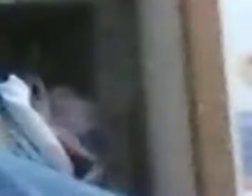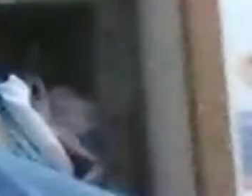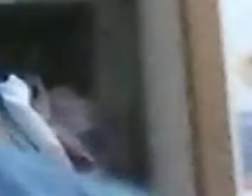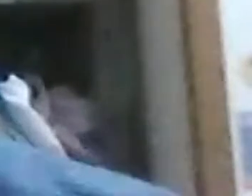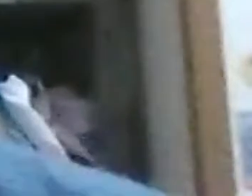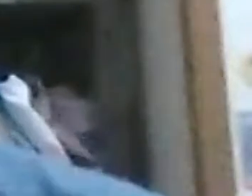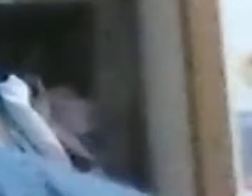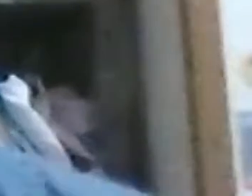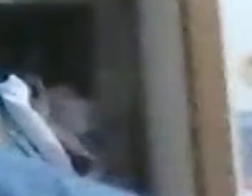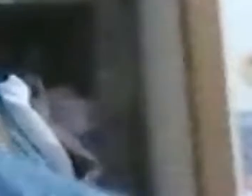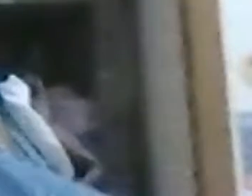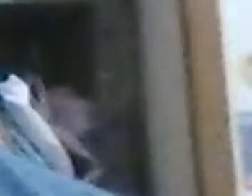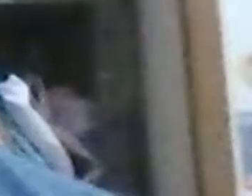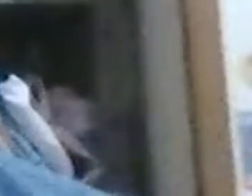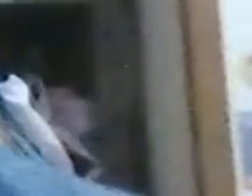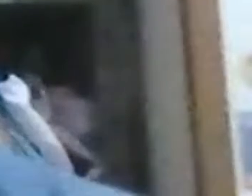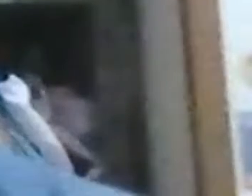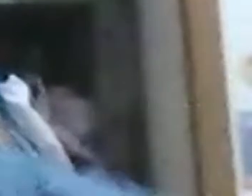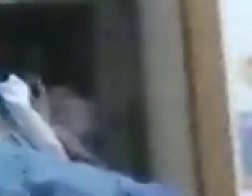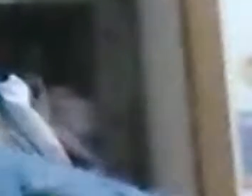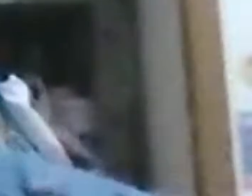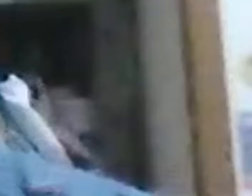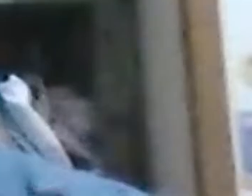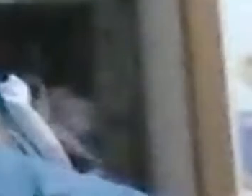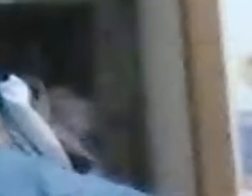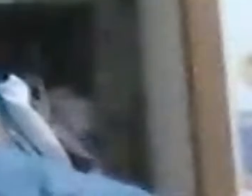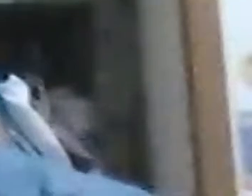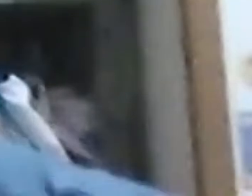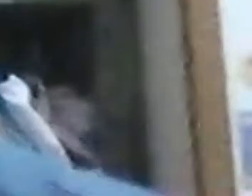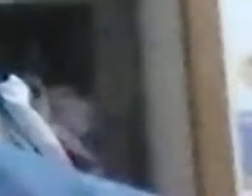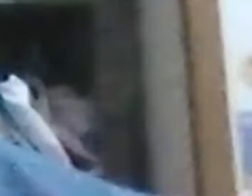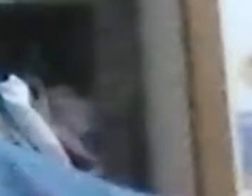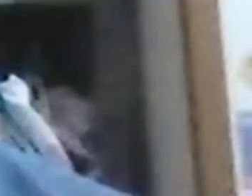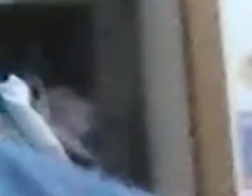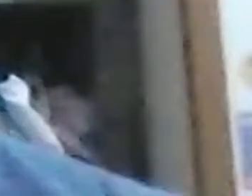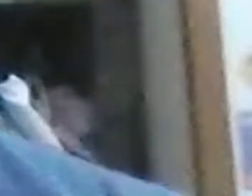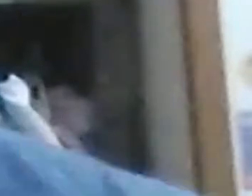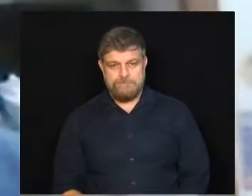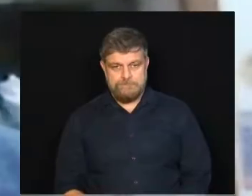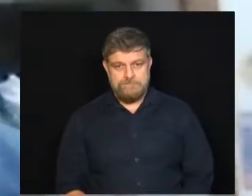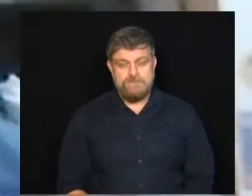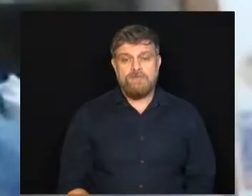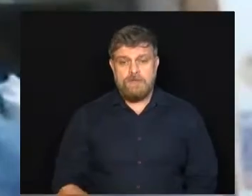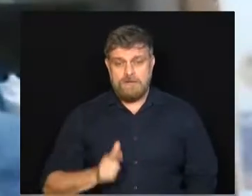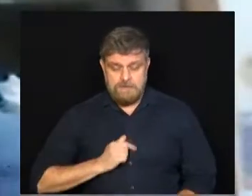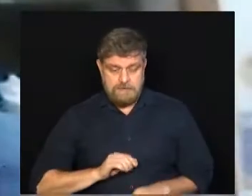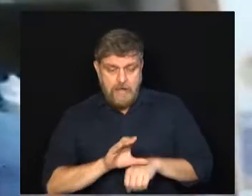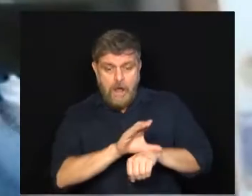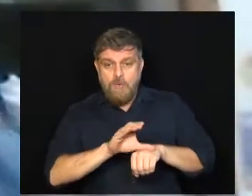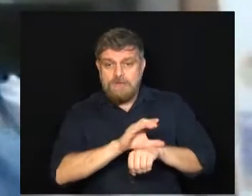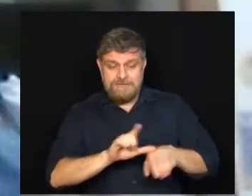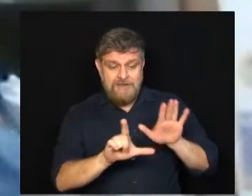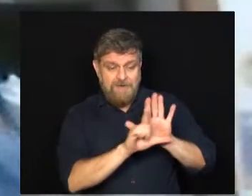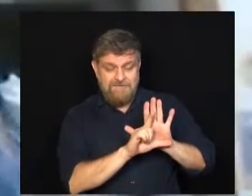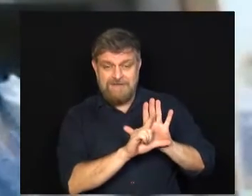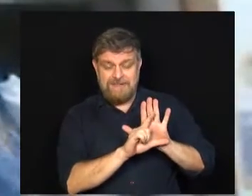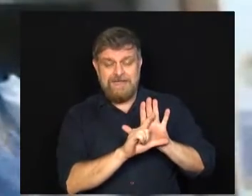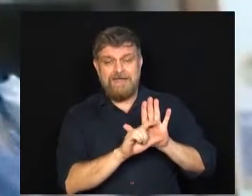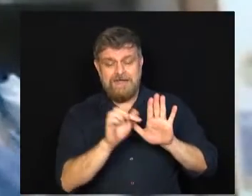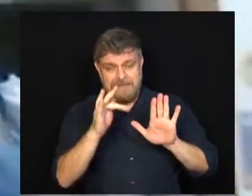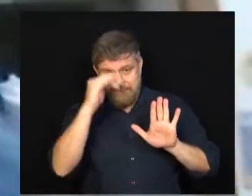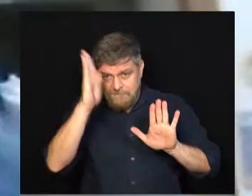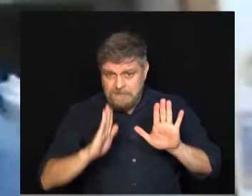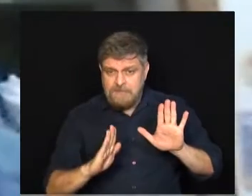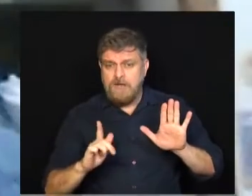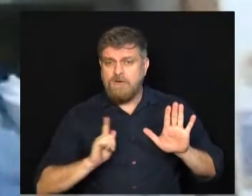fala em trabalhar questões de gênero e diversidade na escola, desculpa, está na Constituição. Me admira que alguém se oponha a